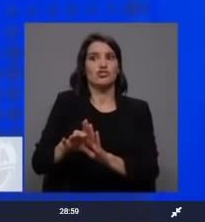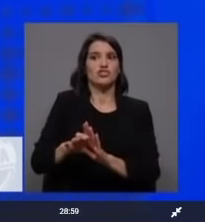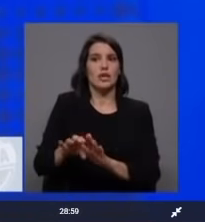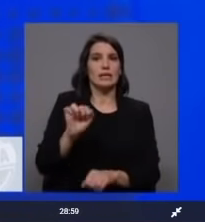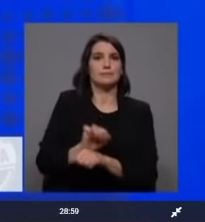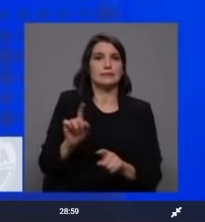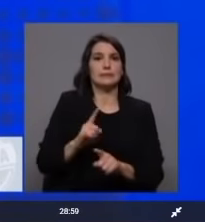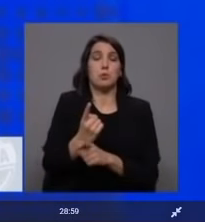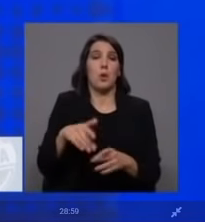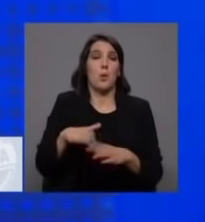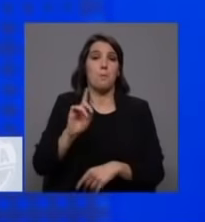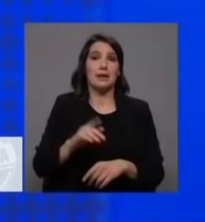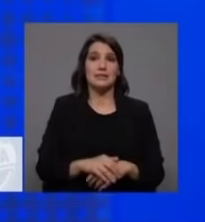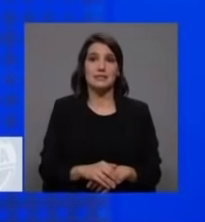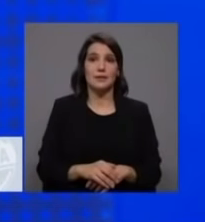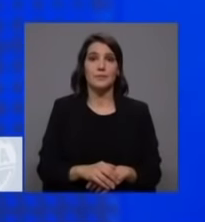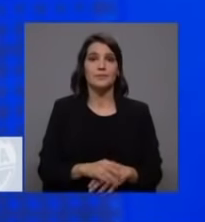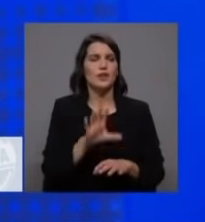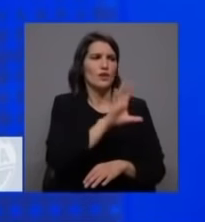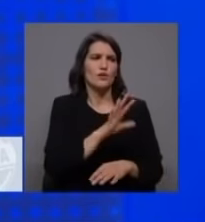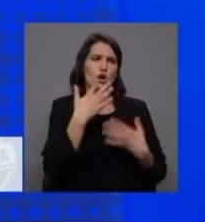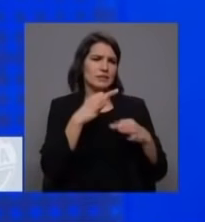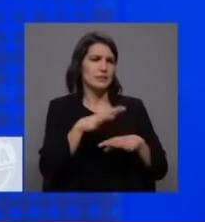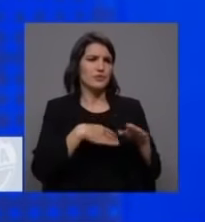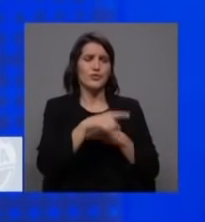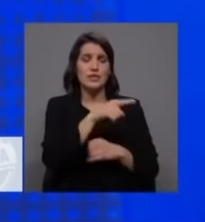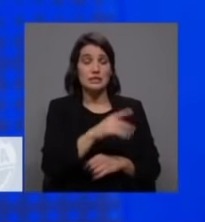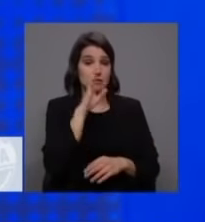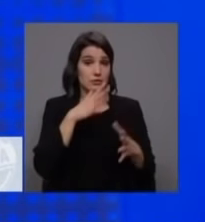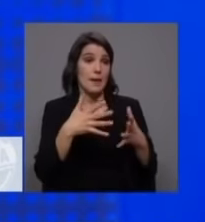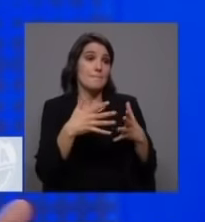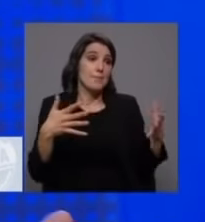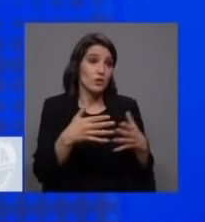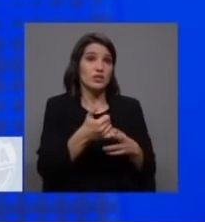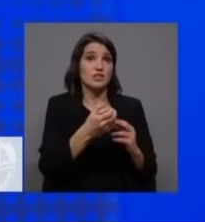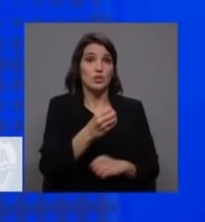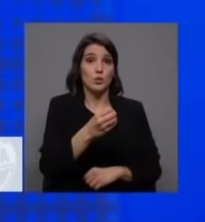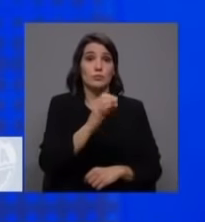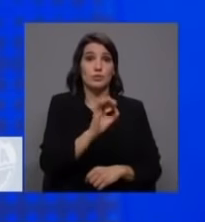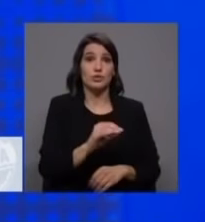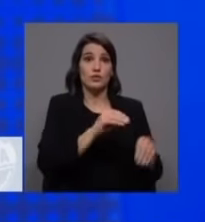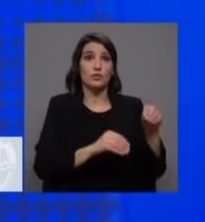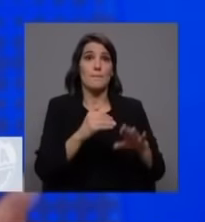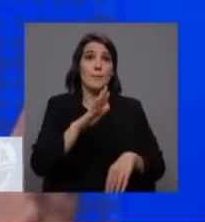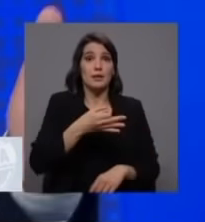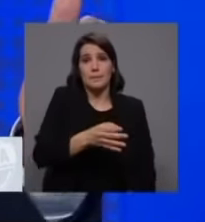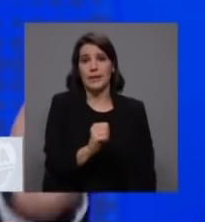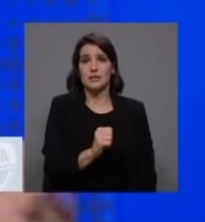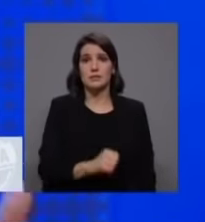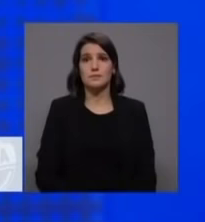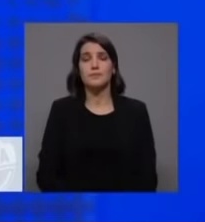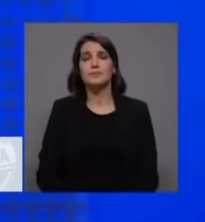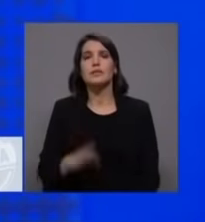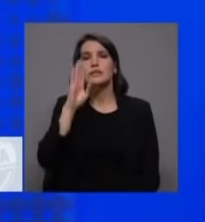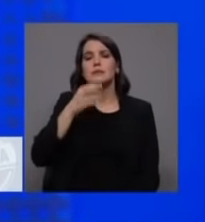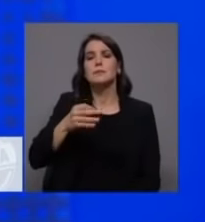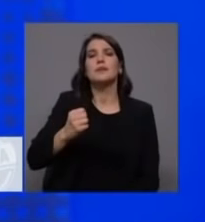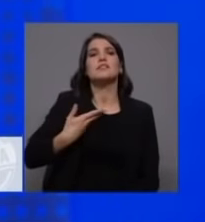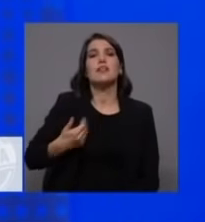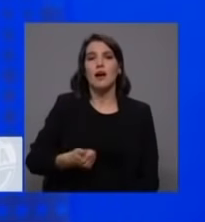já que diz que não passar alguma forma muito tempo de fazermos isso é isso grandes no marido partir de solicitações de revisão virada para que o PSD vence nós